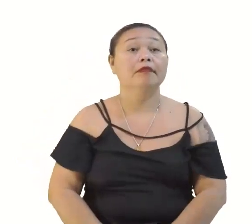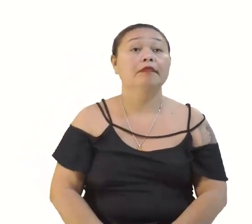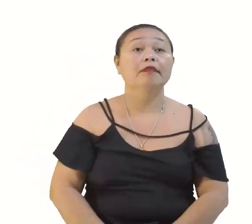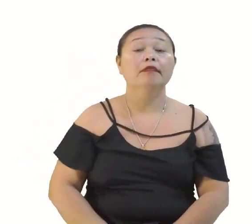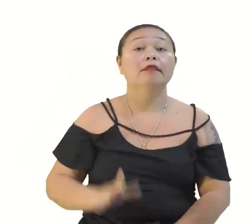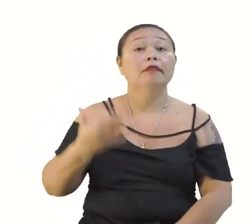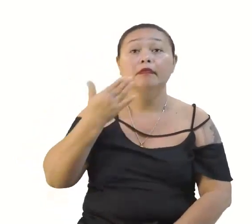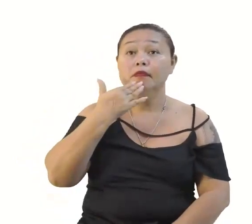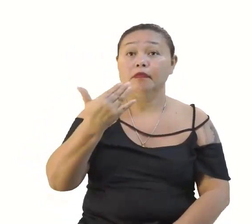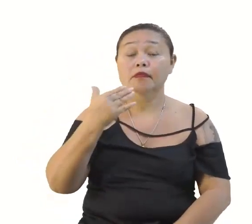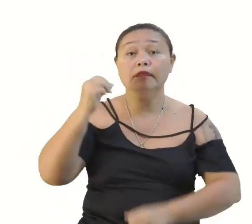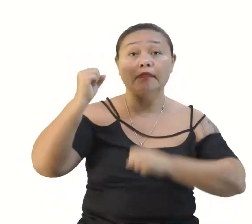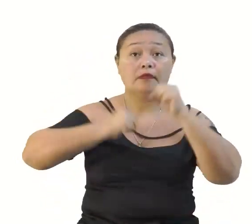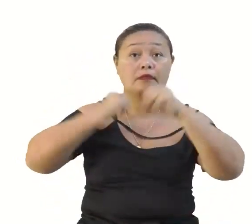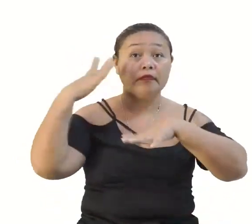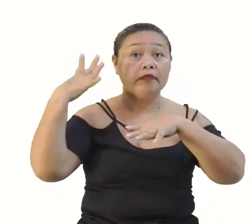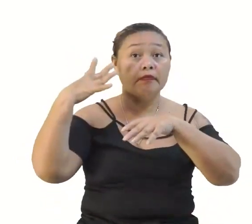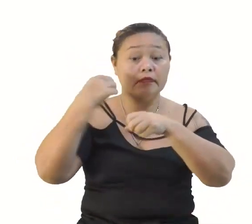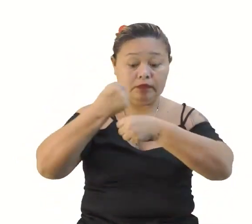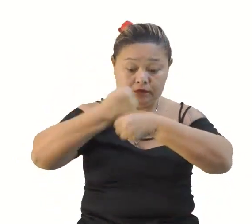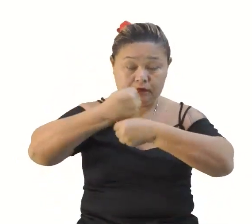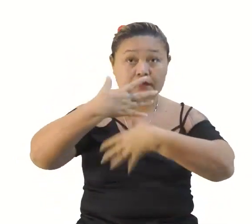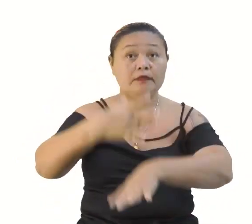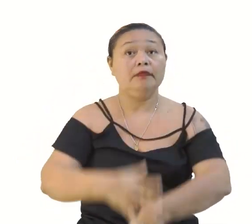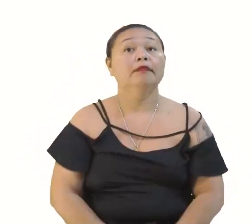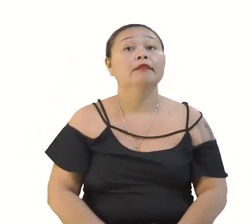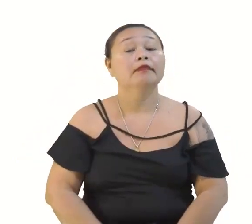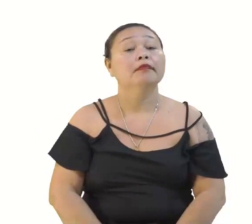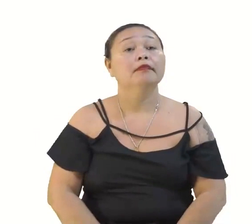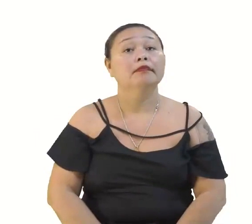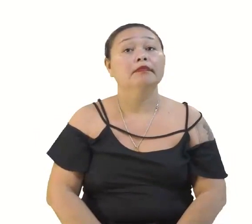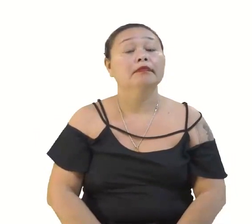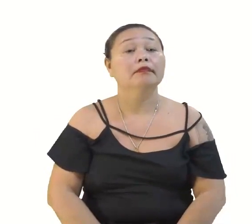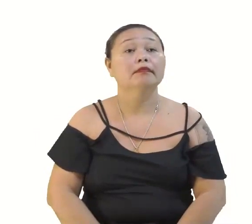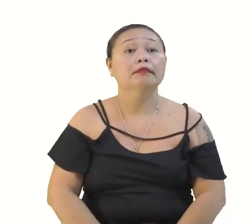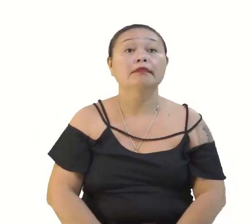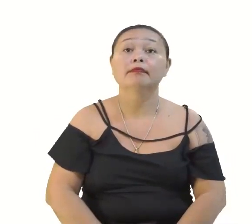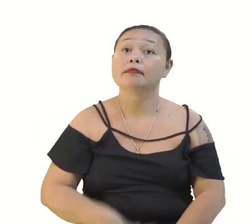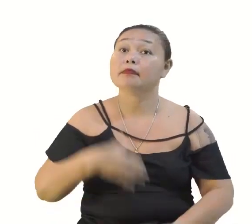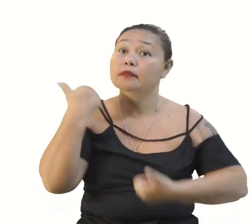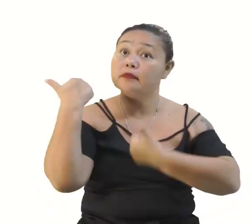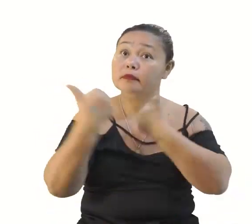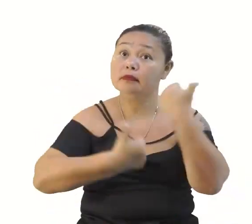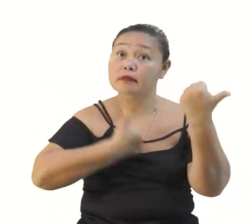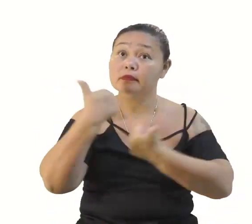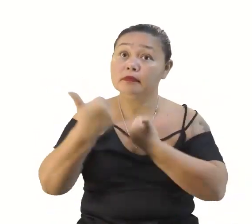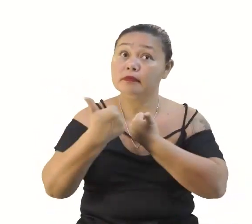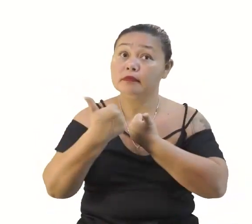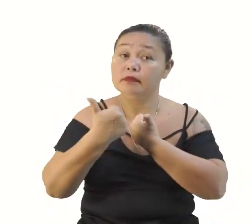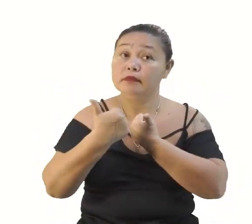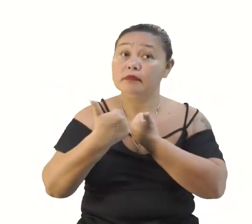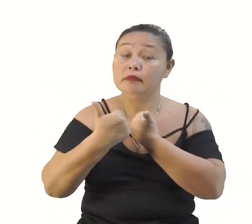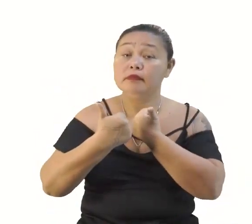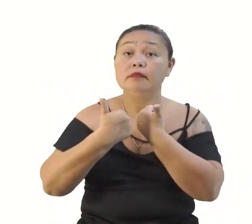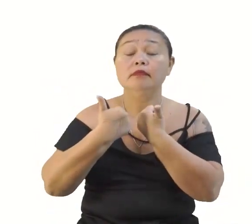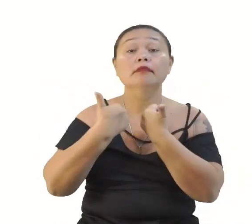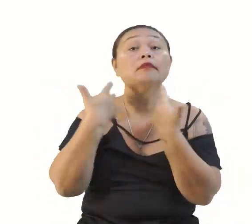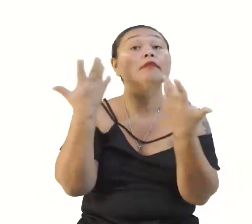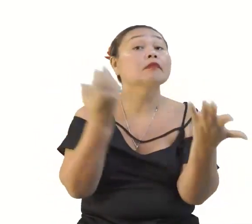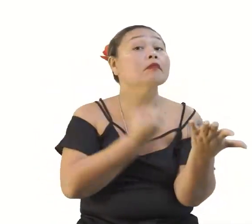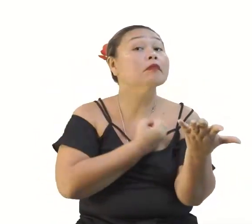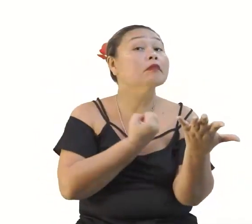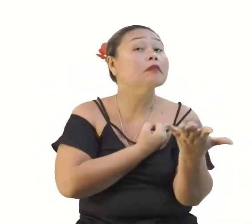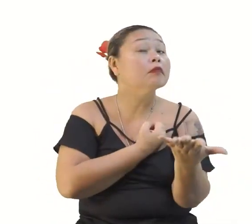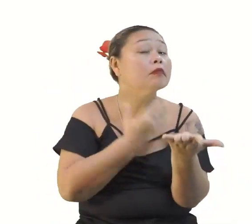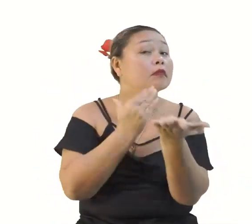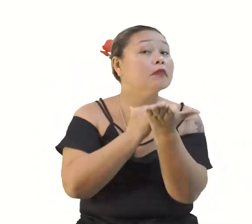pedindo na nossa máquina de calcular, né? Beleza. Vamos lá, então. Quais são os valores que a gente tem